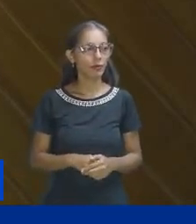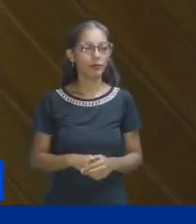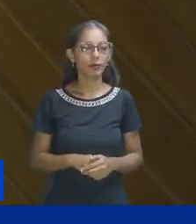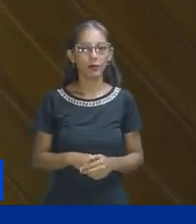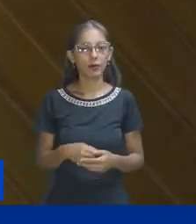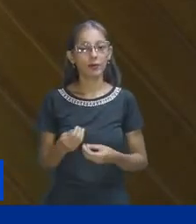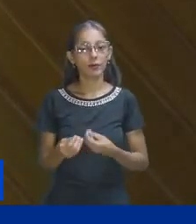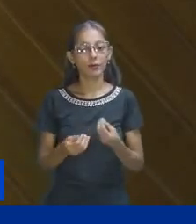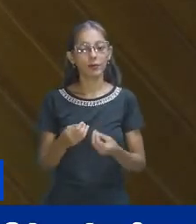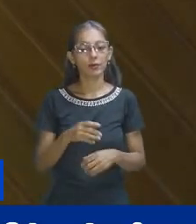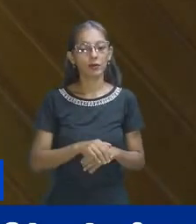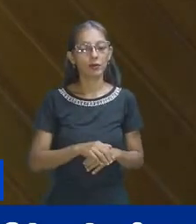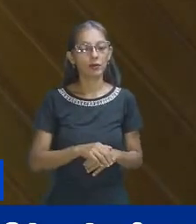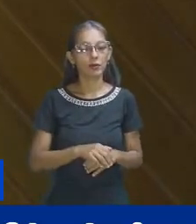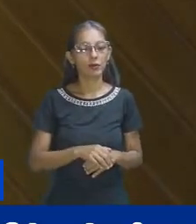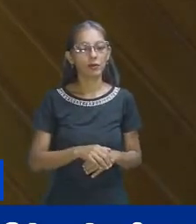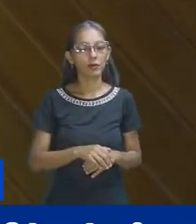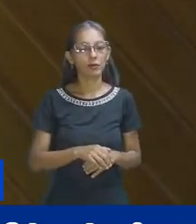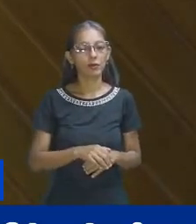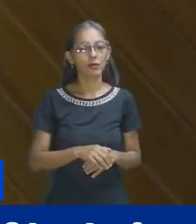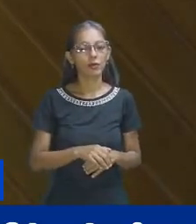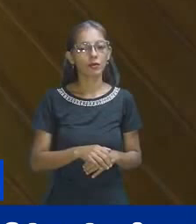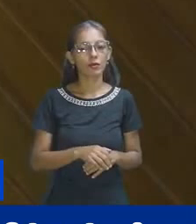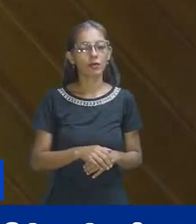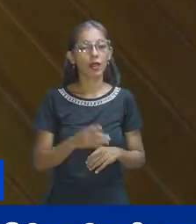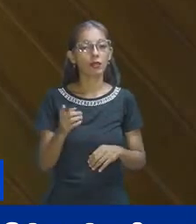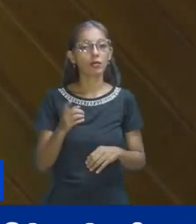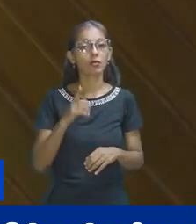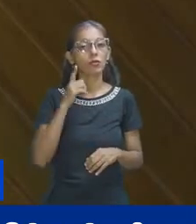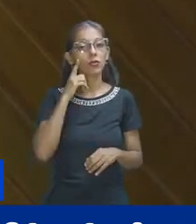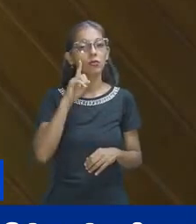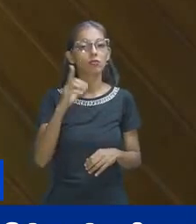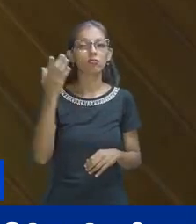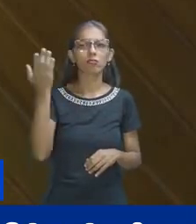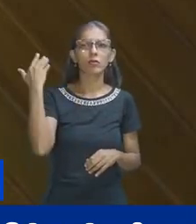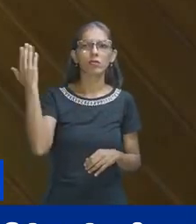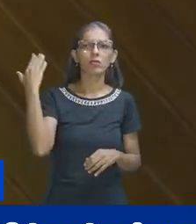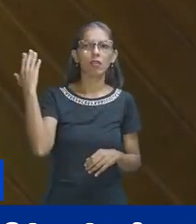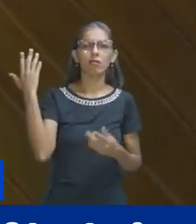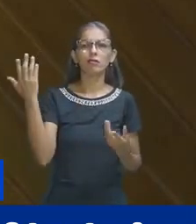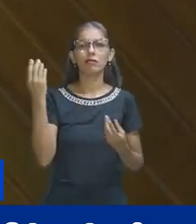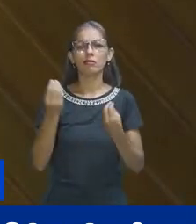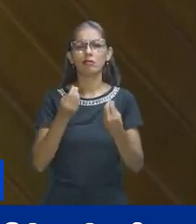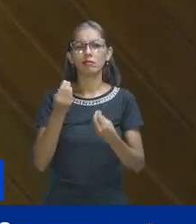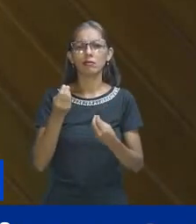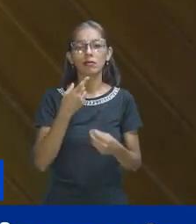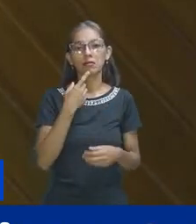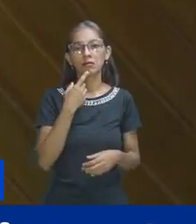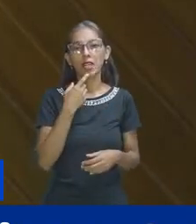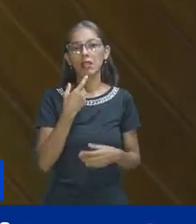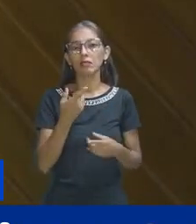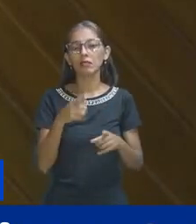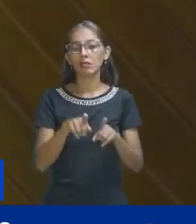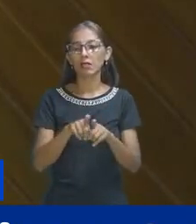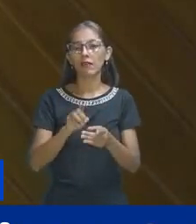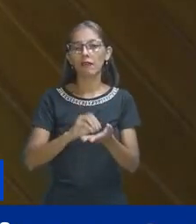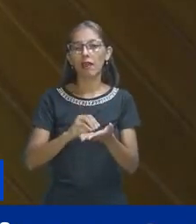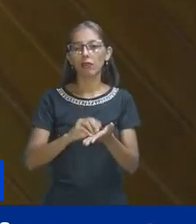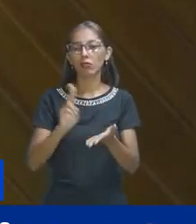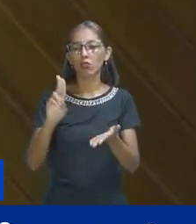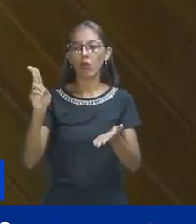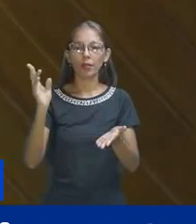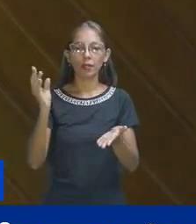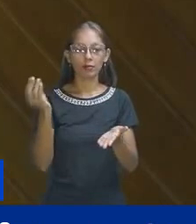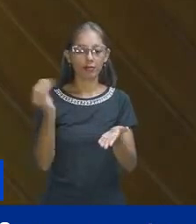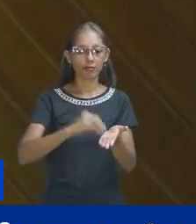foi assinado pelas pessoas no dia. Não foi assinado por Maria Ramos, não foi assinado por Keila, não foi assinado pelos